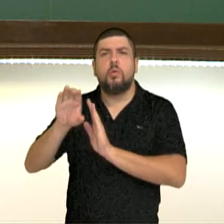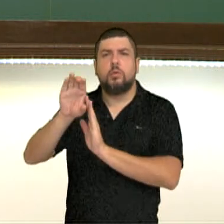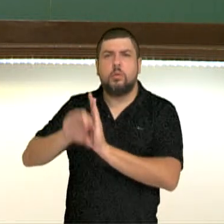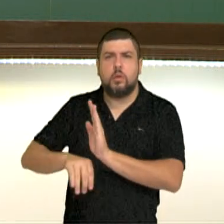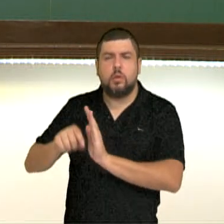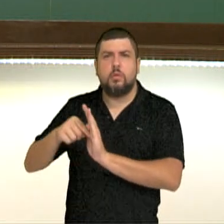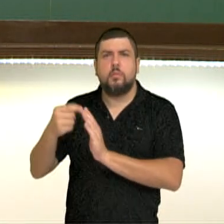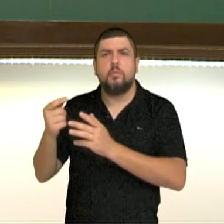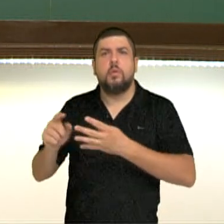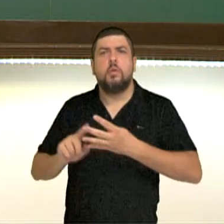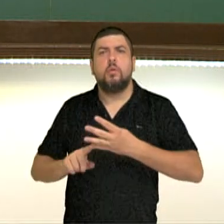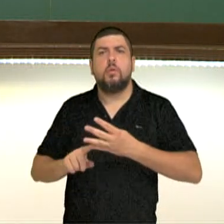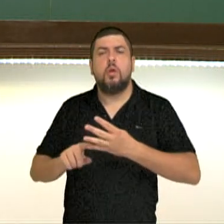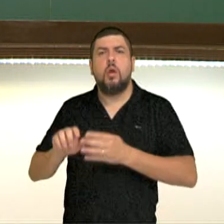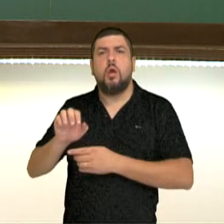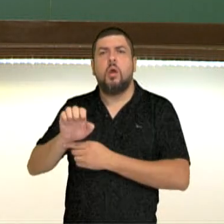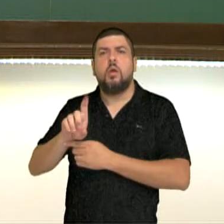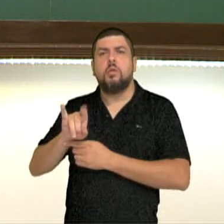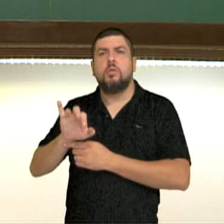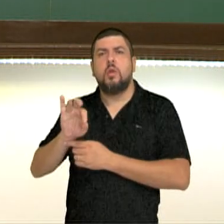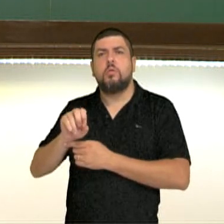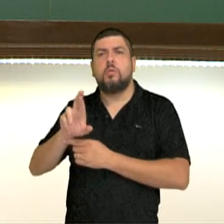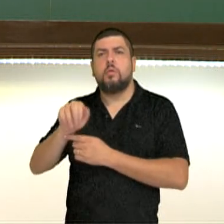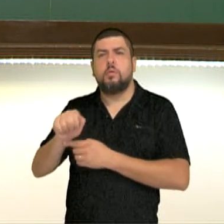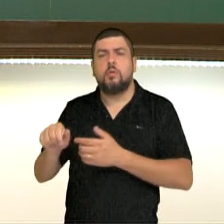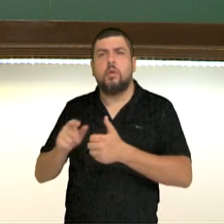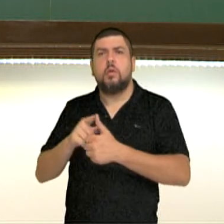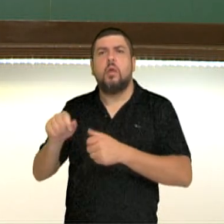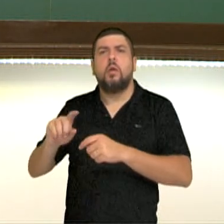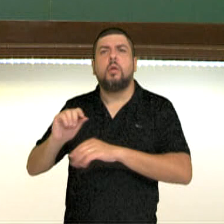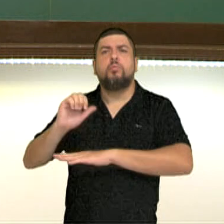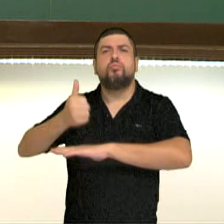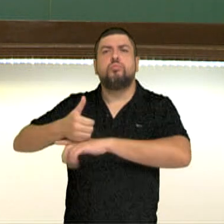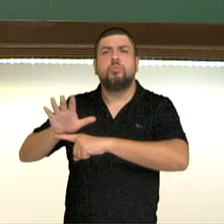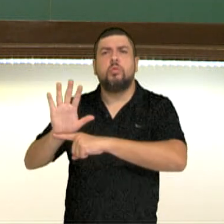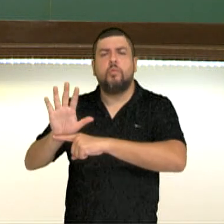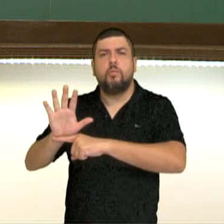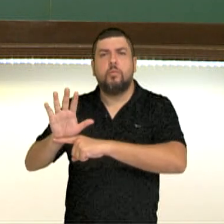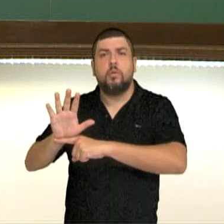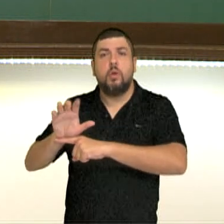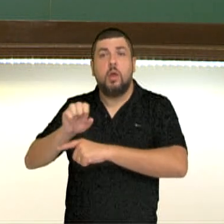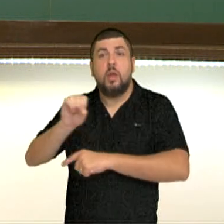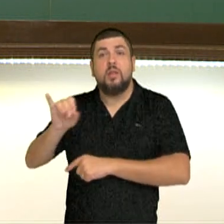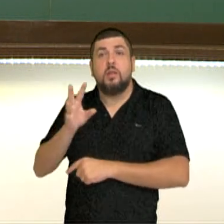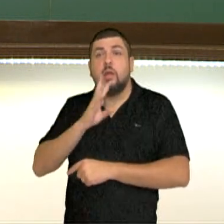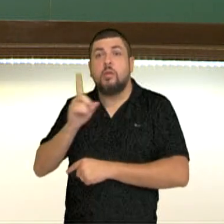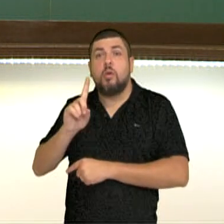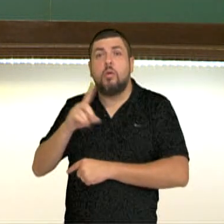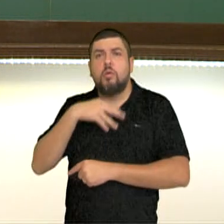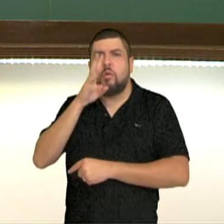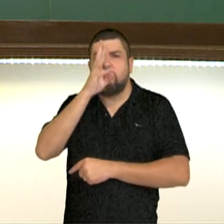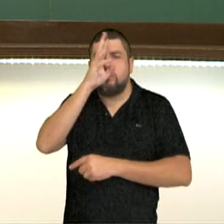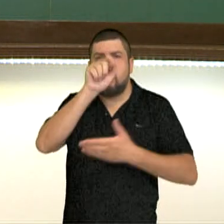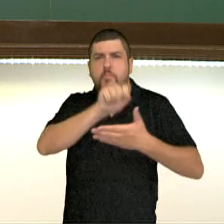é a editora, quem é o diretor do filme, todos esses dados eu tenho que coletar previamente.